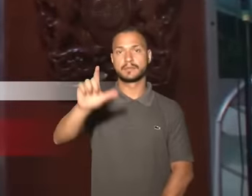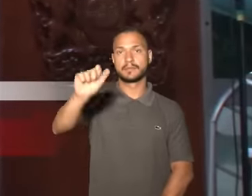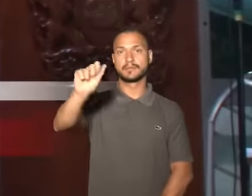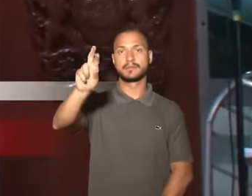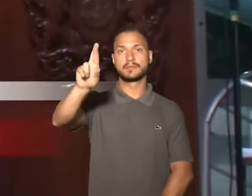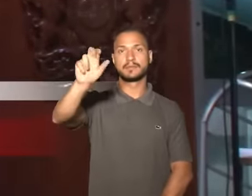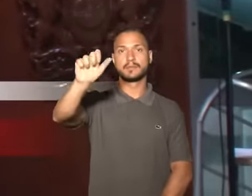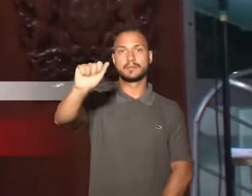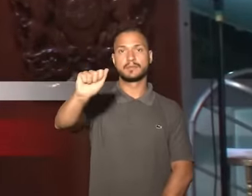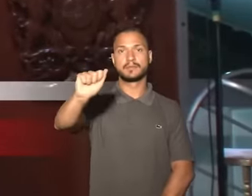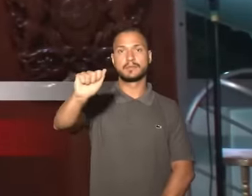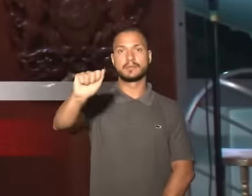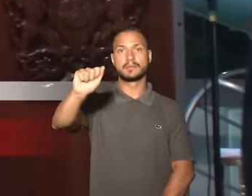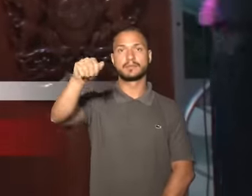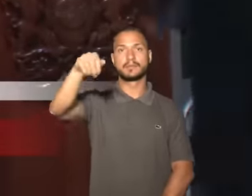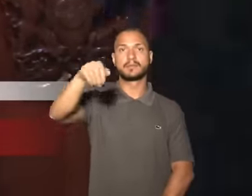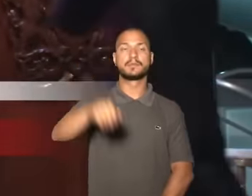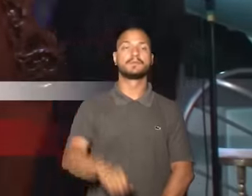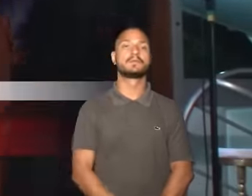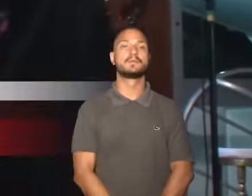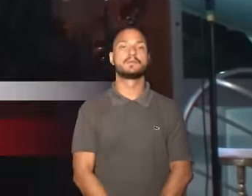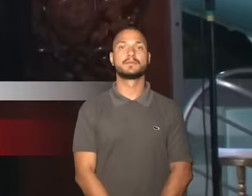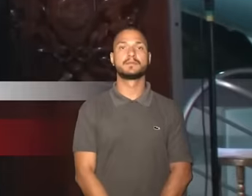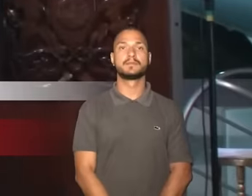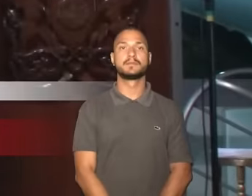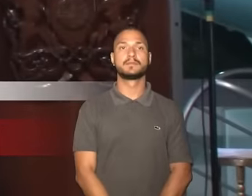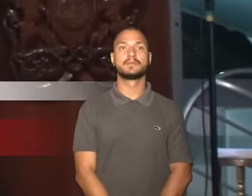Lara Ventura Machado.